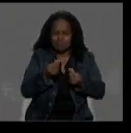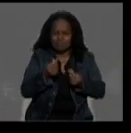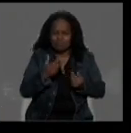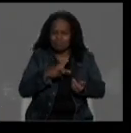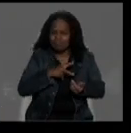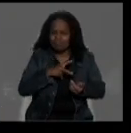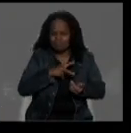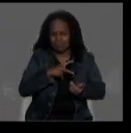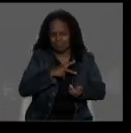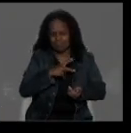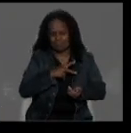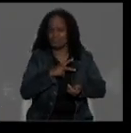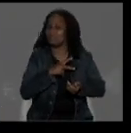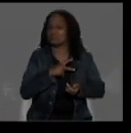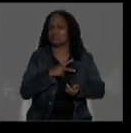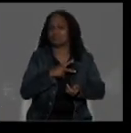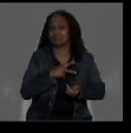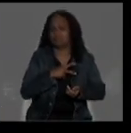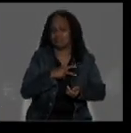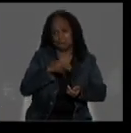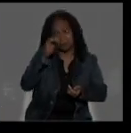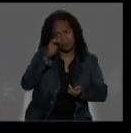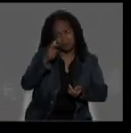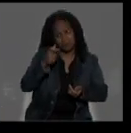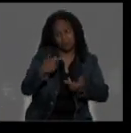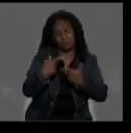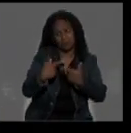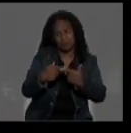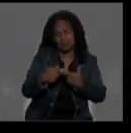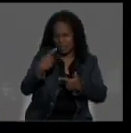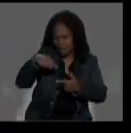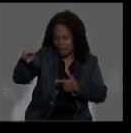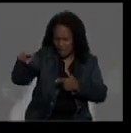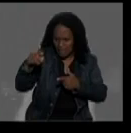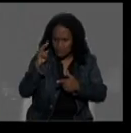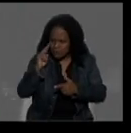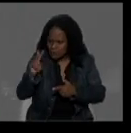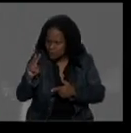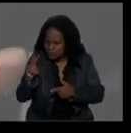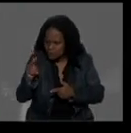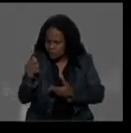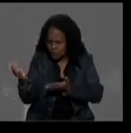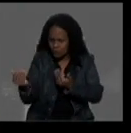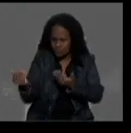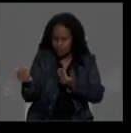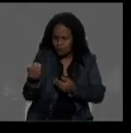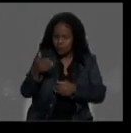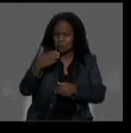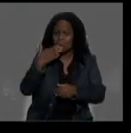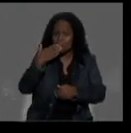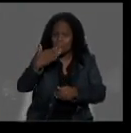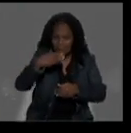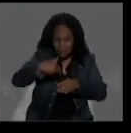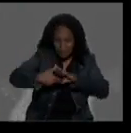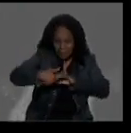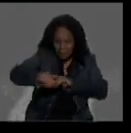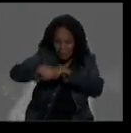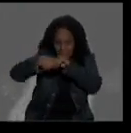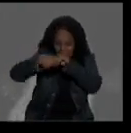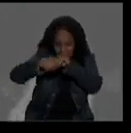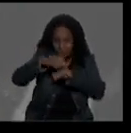pessoais, muito interessante isso, porque a gente lá viu que os jovens pedem a bênção aos mais